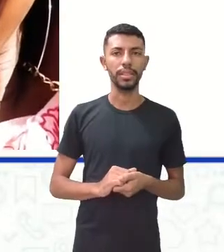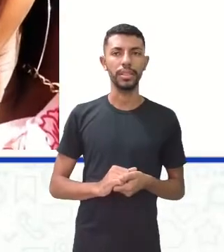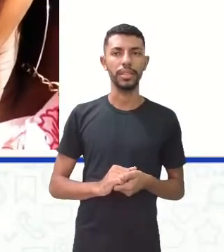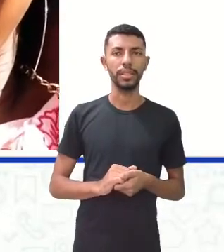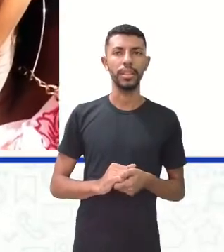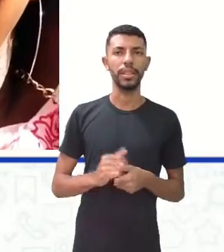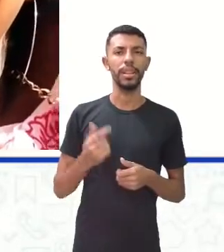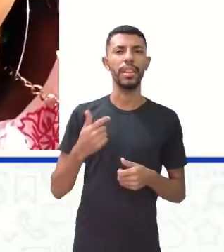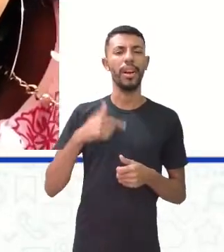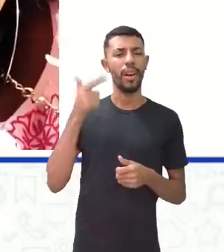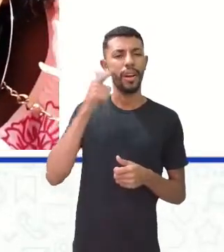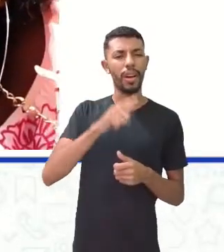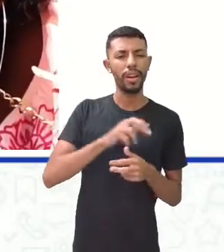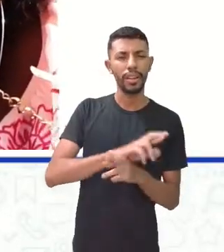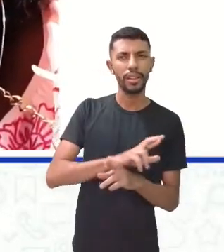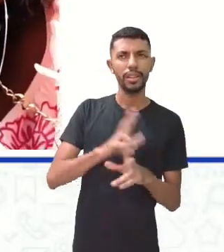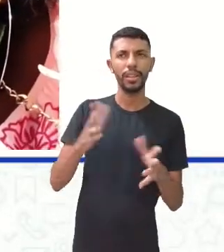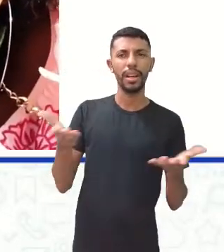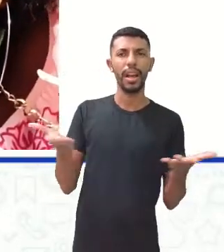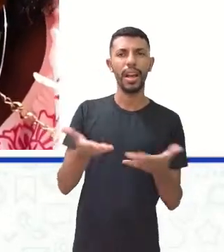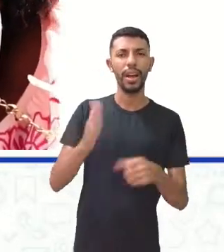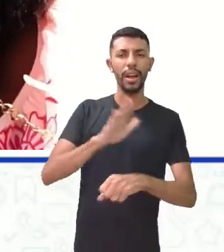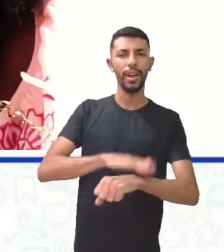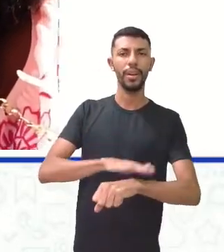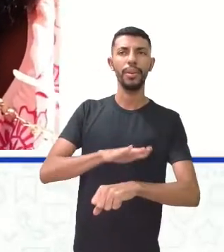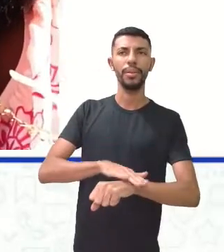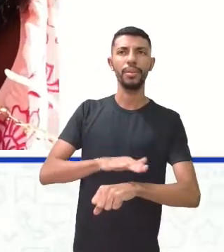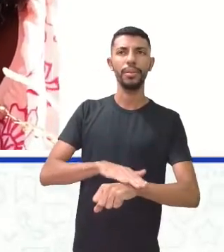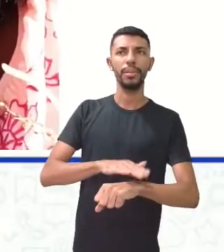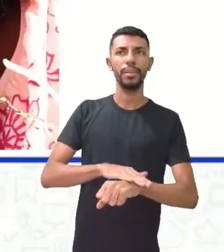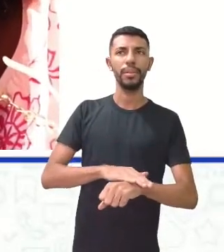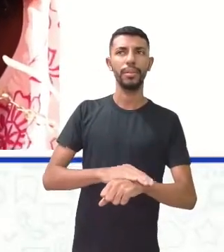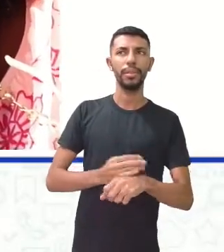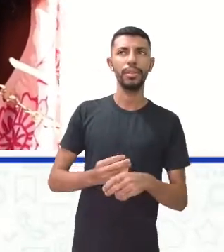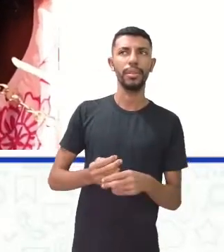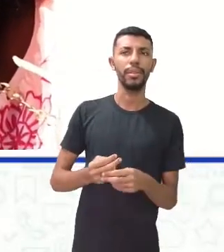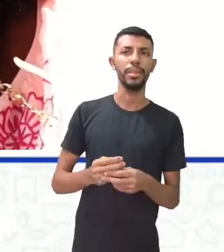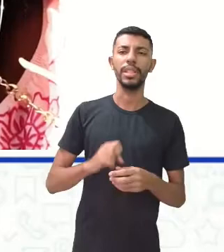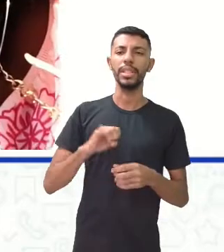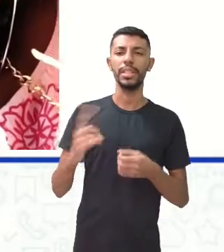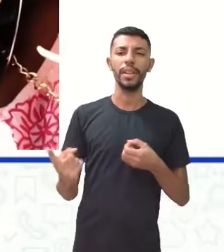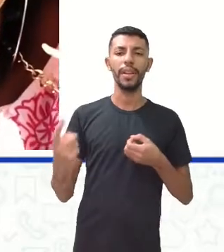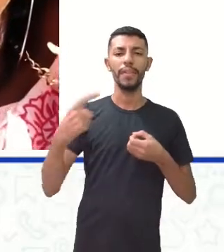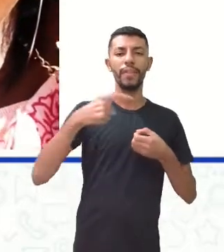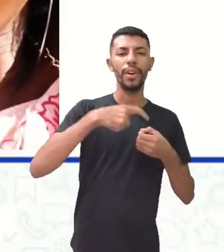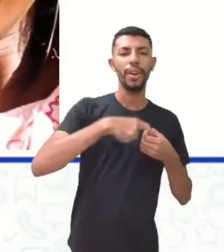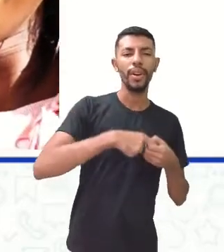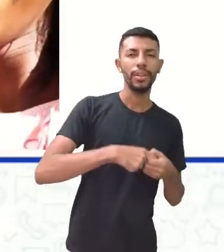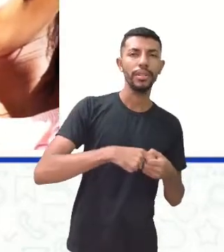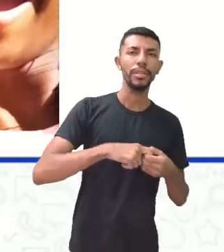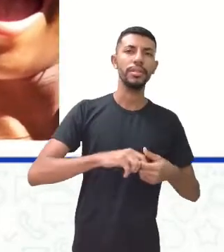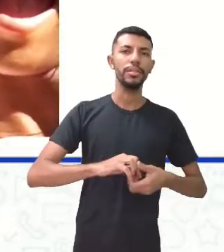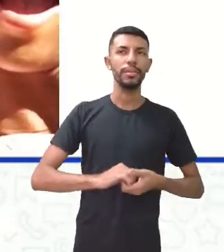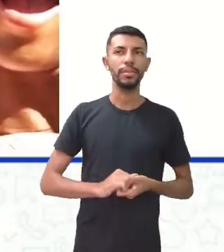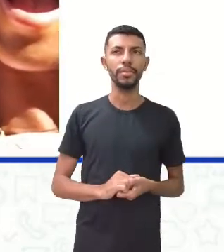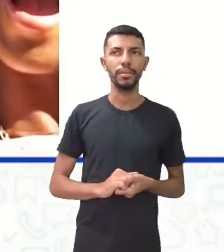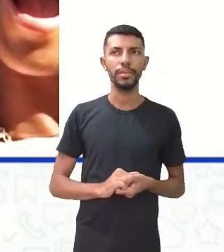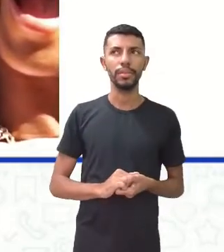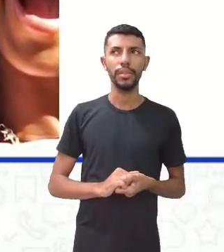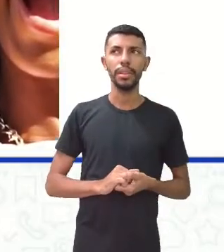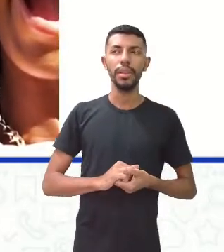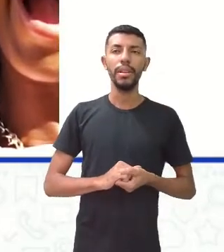Faria diferente agora nesse momento. Que os momentos voltassem só nesse momento.